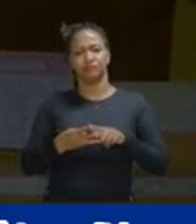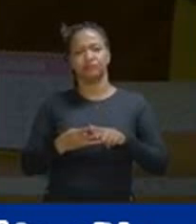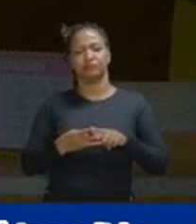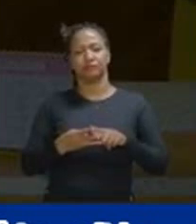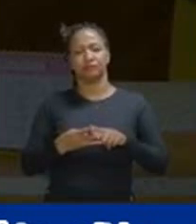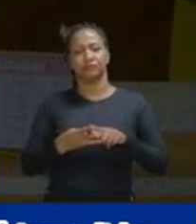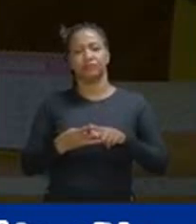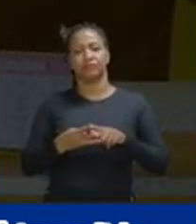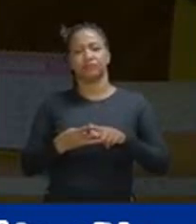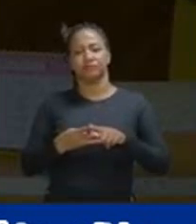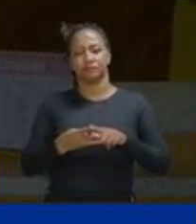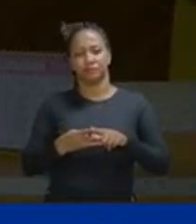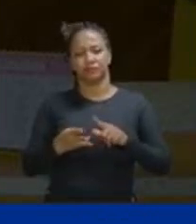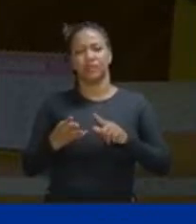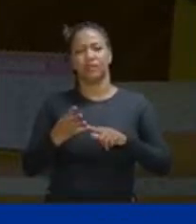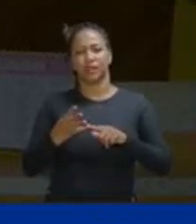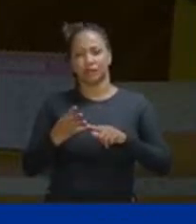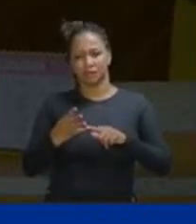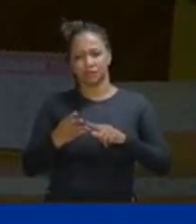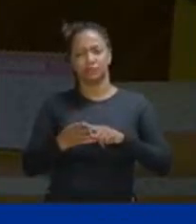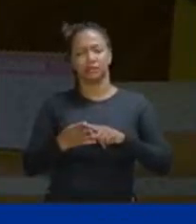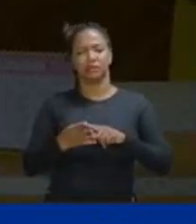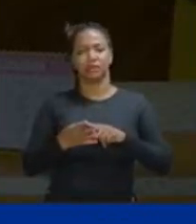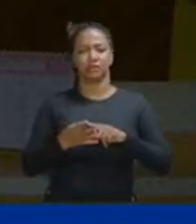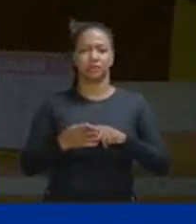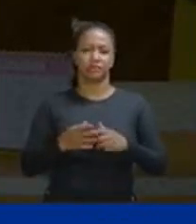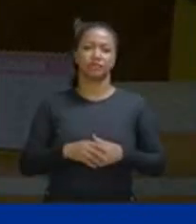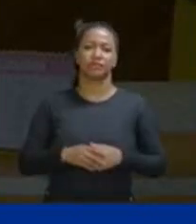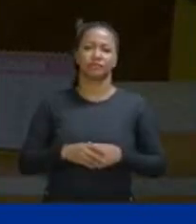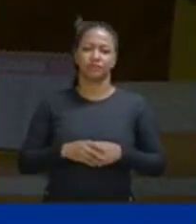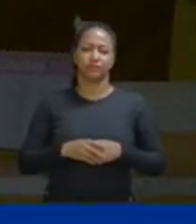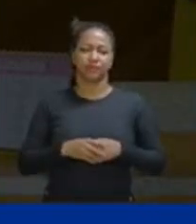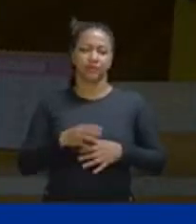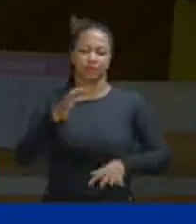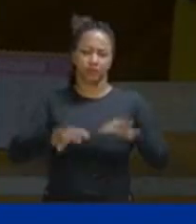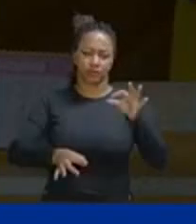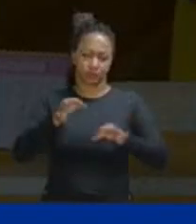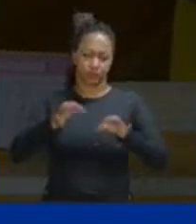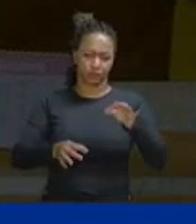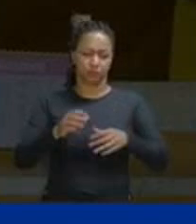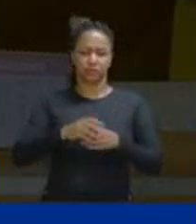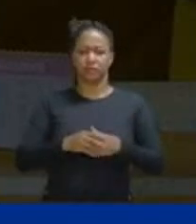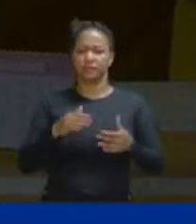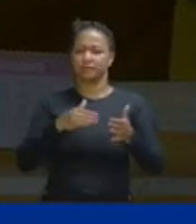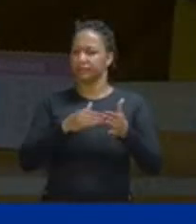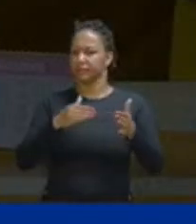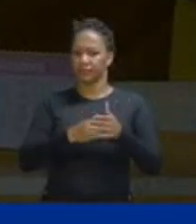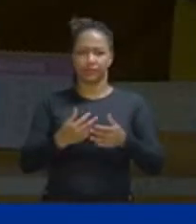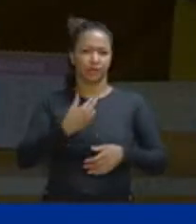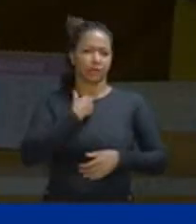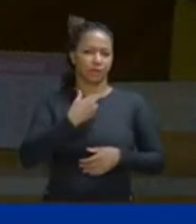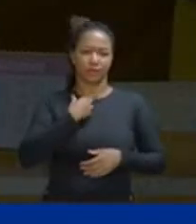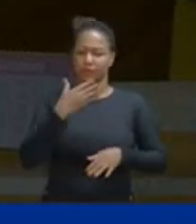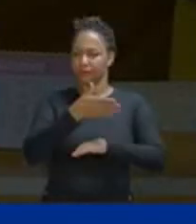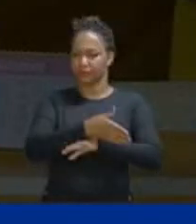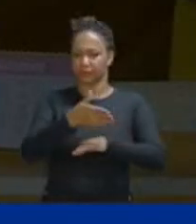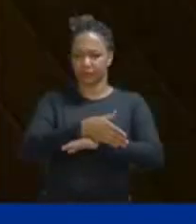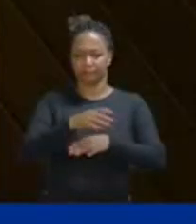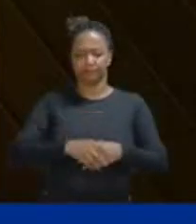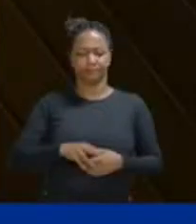inferior, Valente, 16 Luiz e Carlos 11. Torque e Carmo 3 Antônio. de 10 de Excelência, 2024, a juíza Tina Souza 84ª está Sessão impedida. Judiciária Excelência Ordinária. está com a